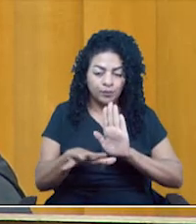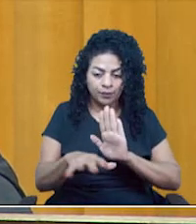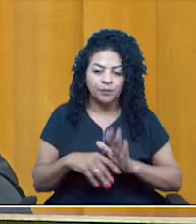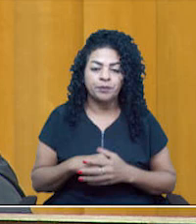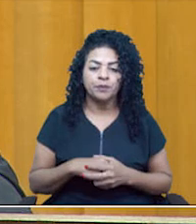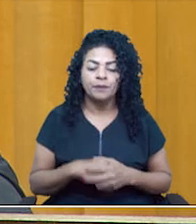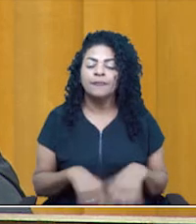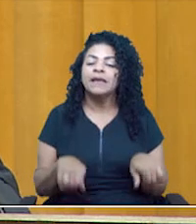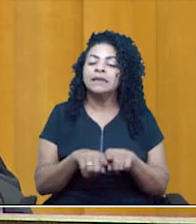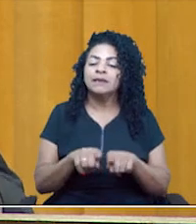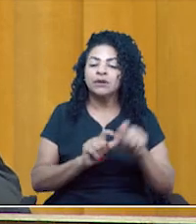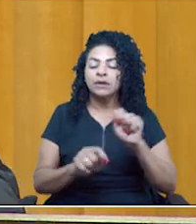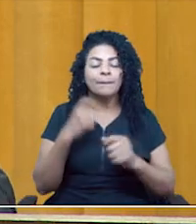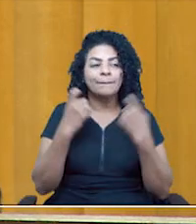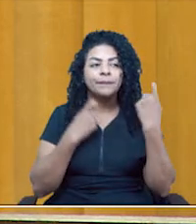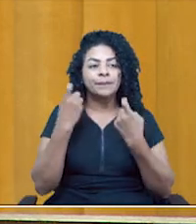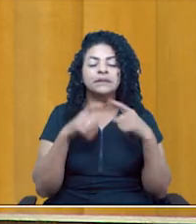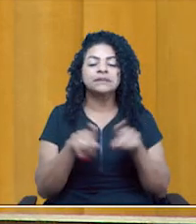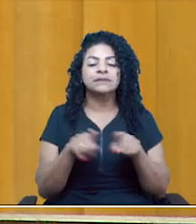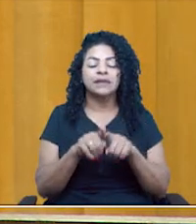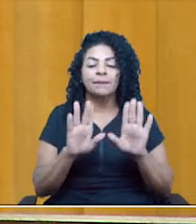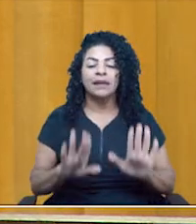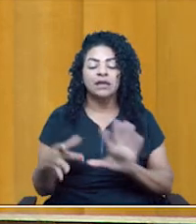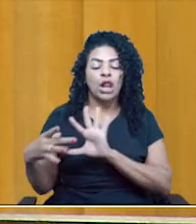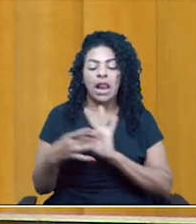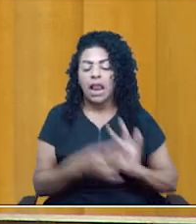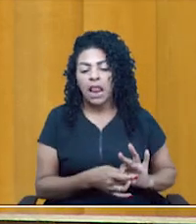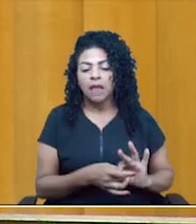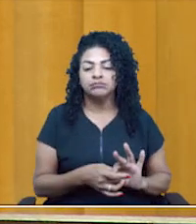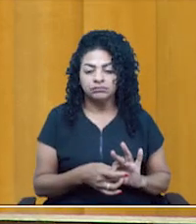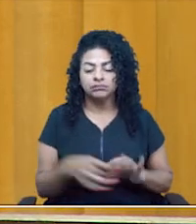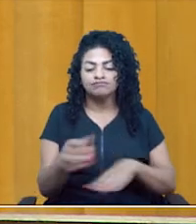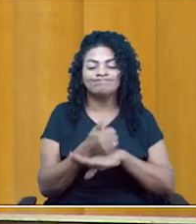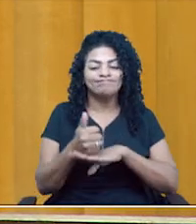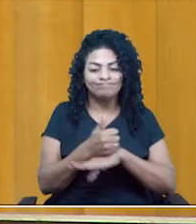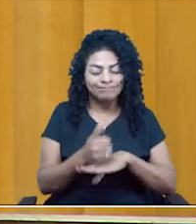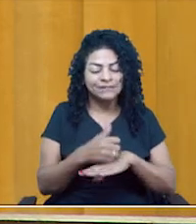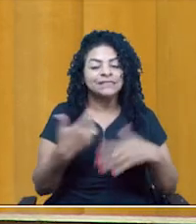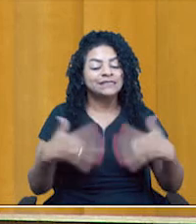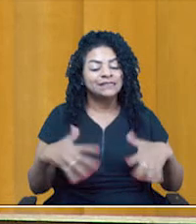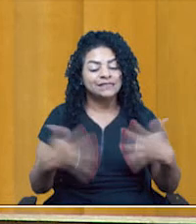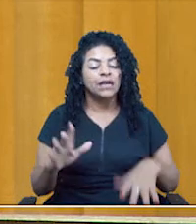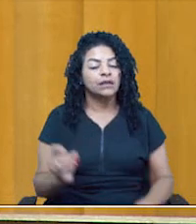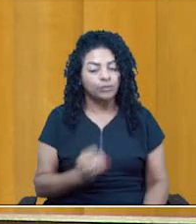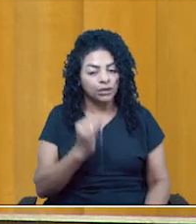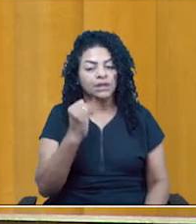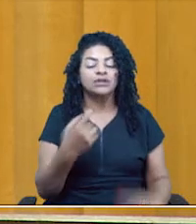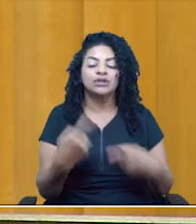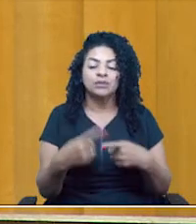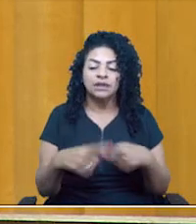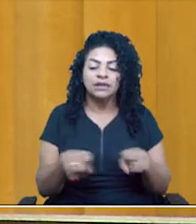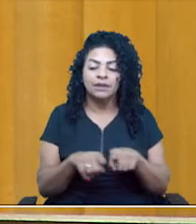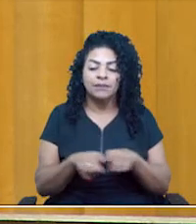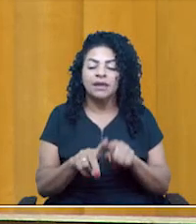já é preocupante, mas num contexto de carreiras estagnadas é algo fundamental, porque isso vai